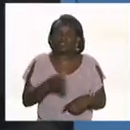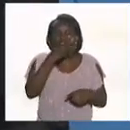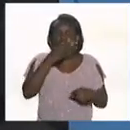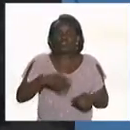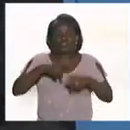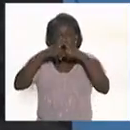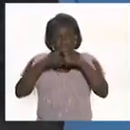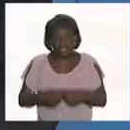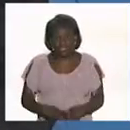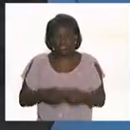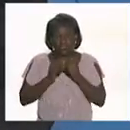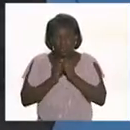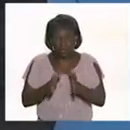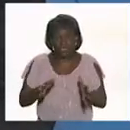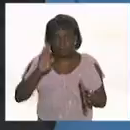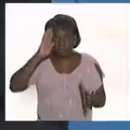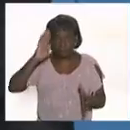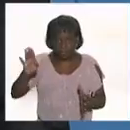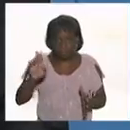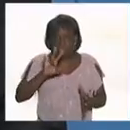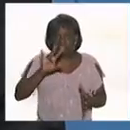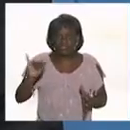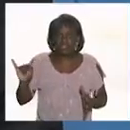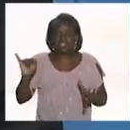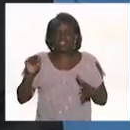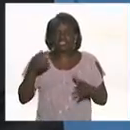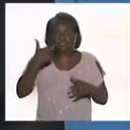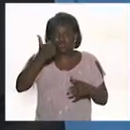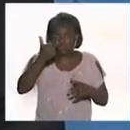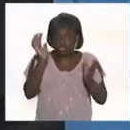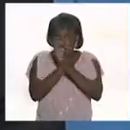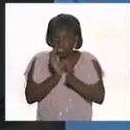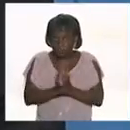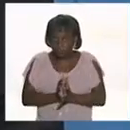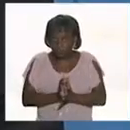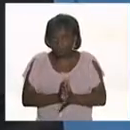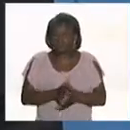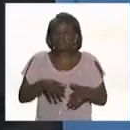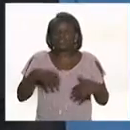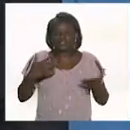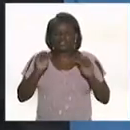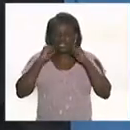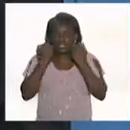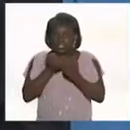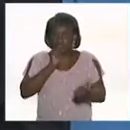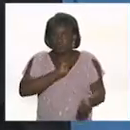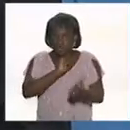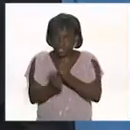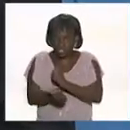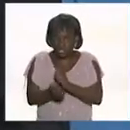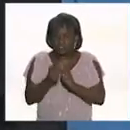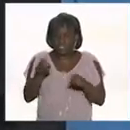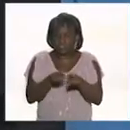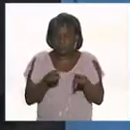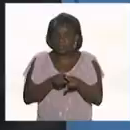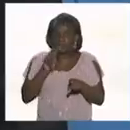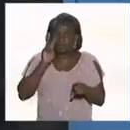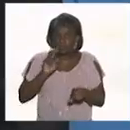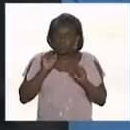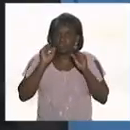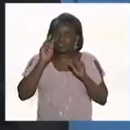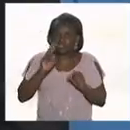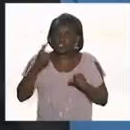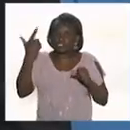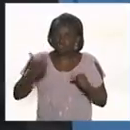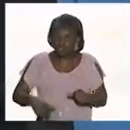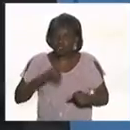novidades. A competição na sua fase principal vai ter 12 equipes. E o Arena Esportiva, você também